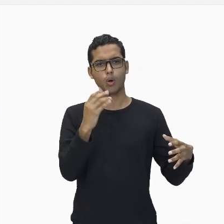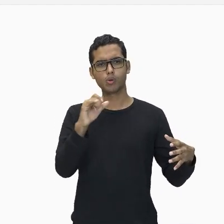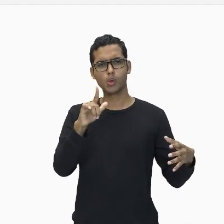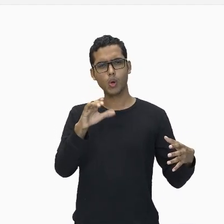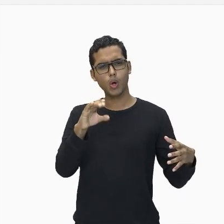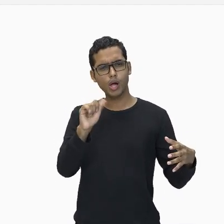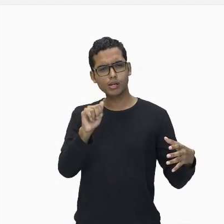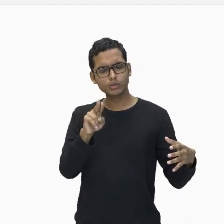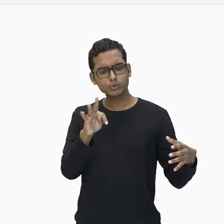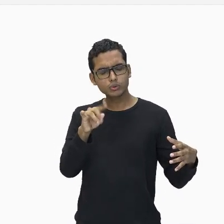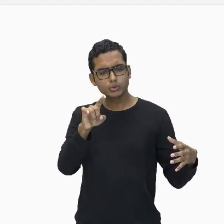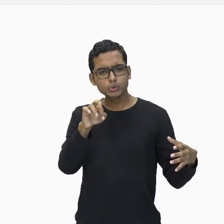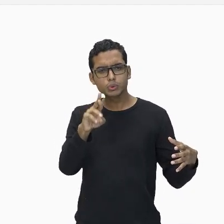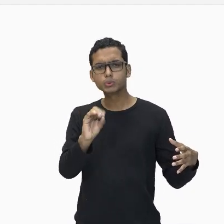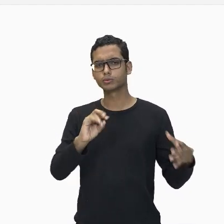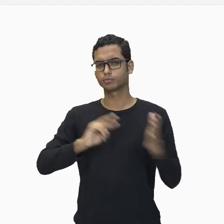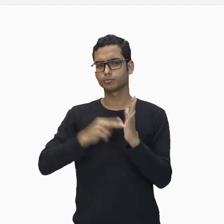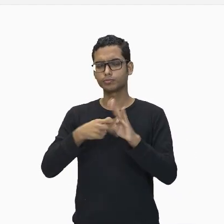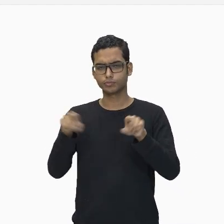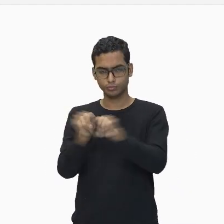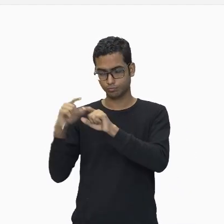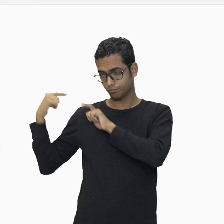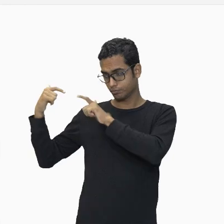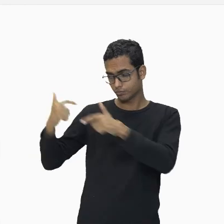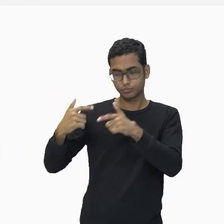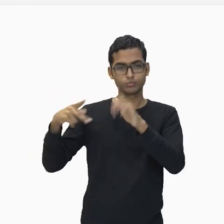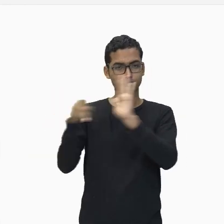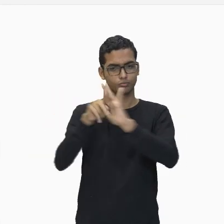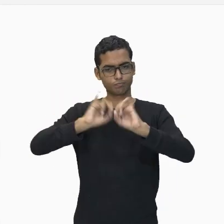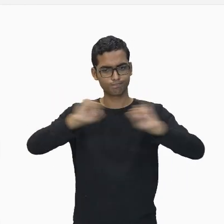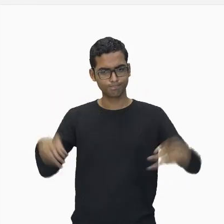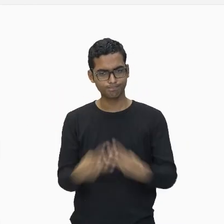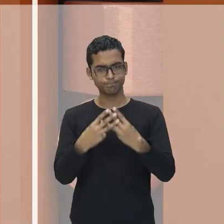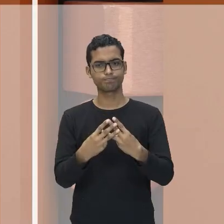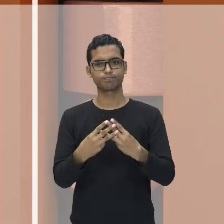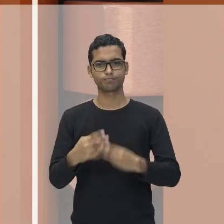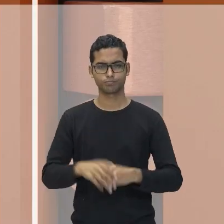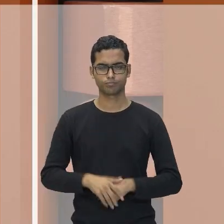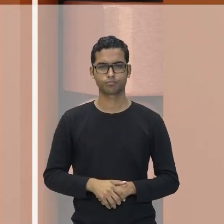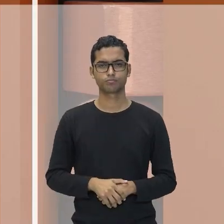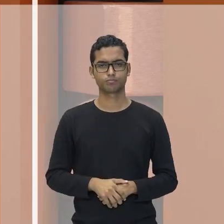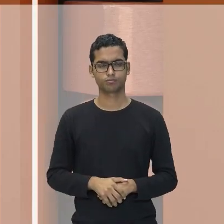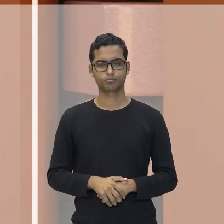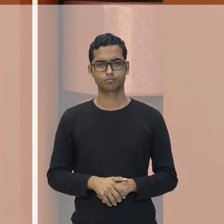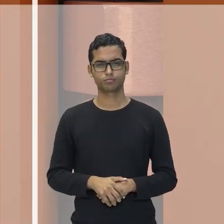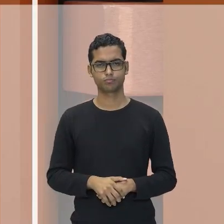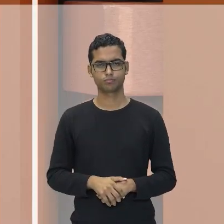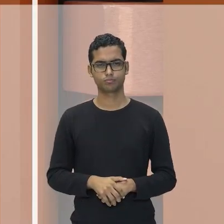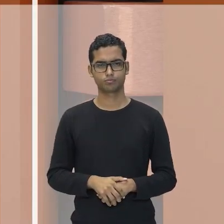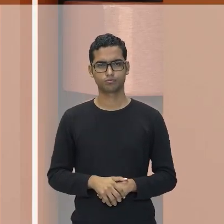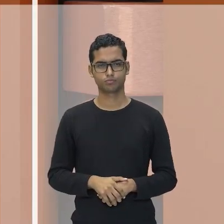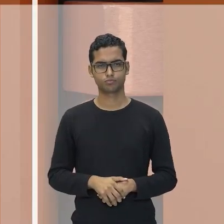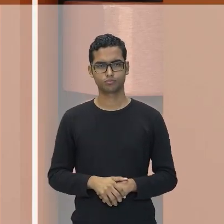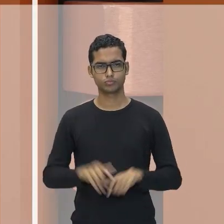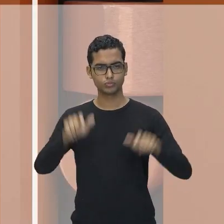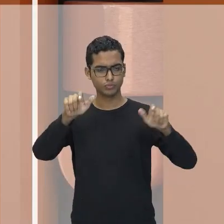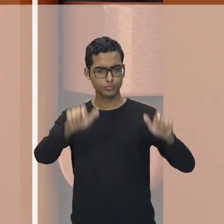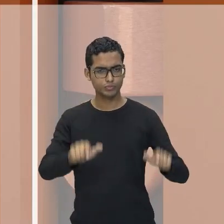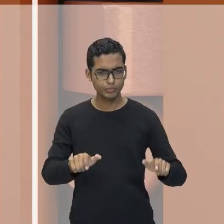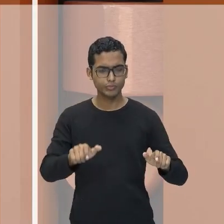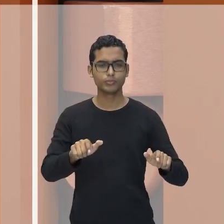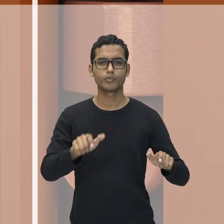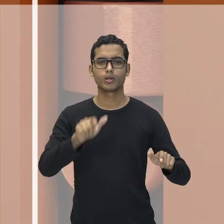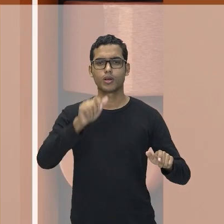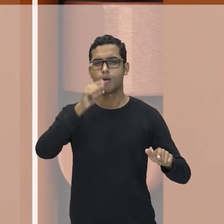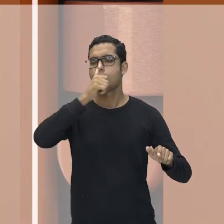gente vê que era, segundo a tradição judaica lá, a tradição hebraica, judaica-hebraica, era o lugar onde era